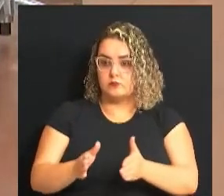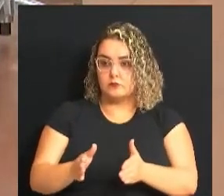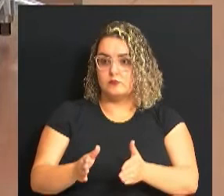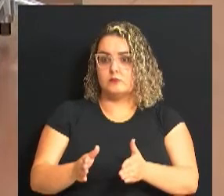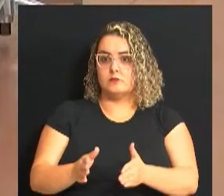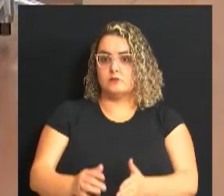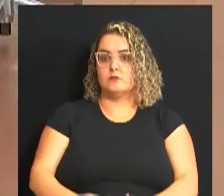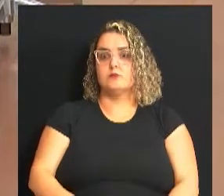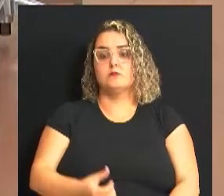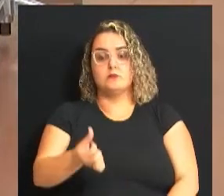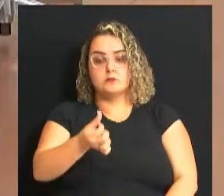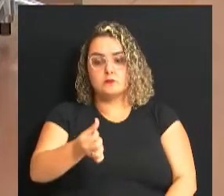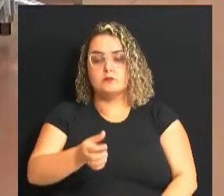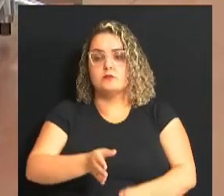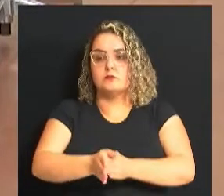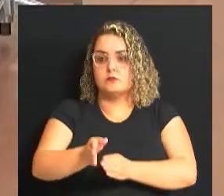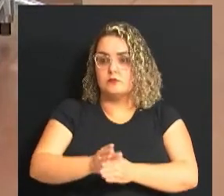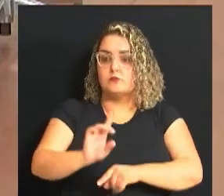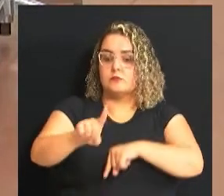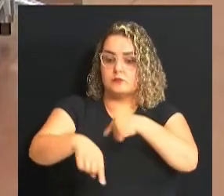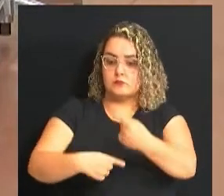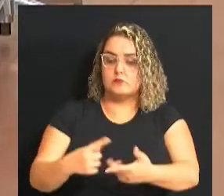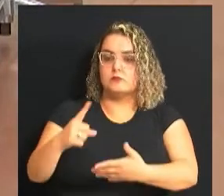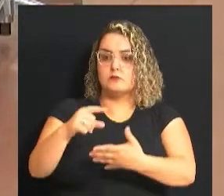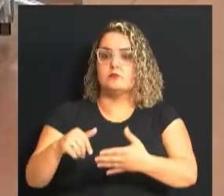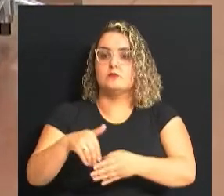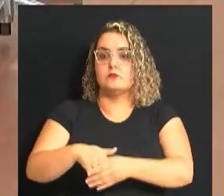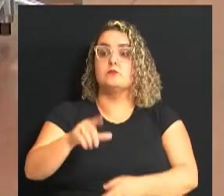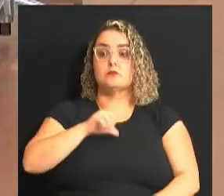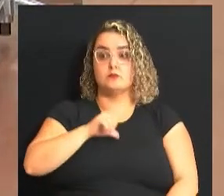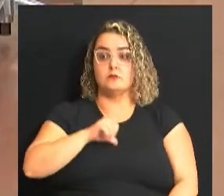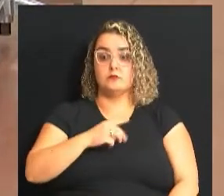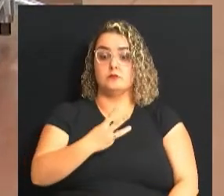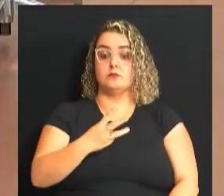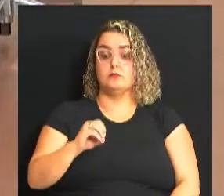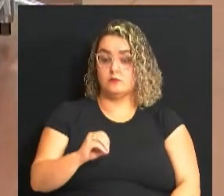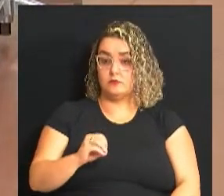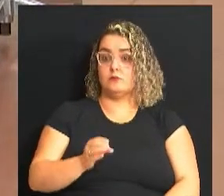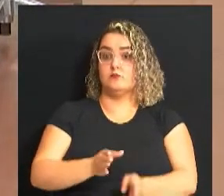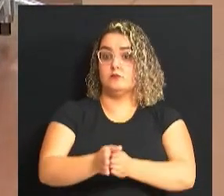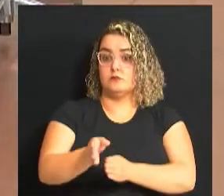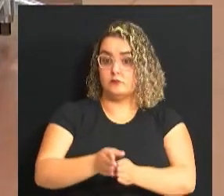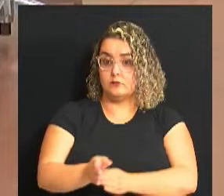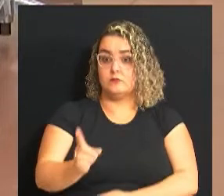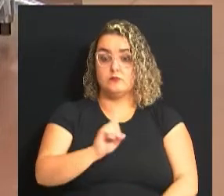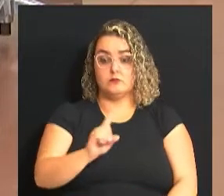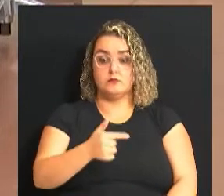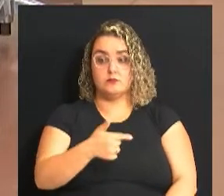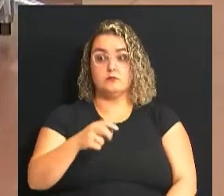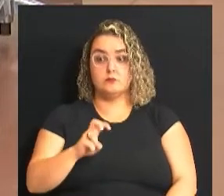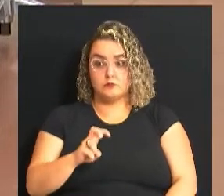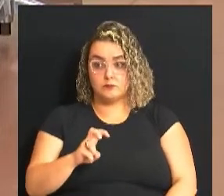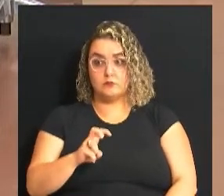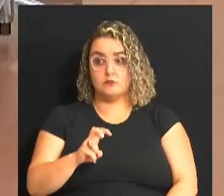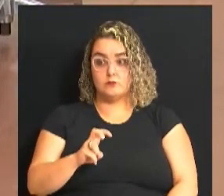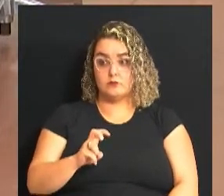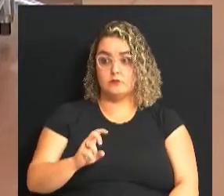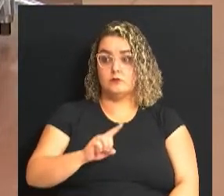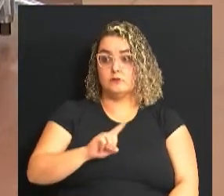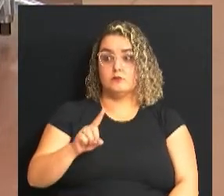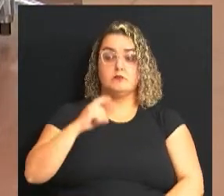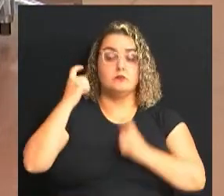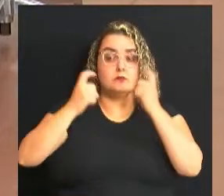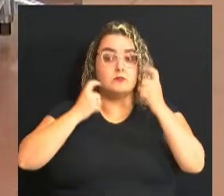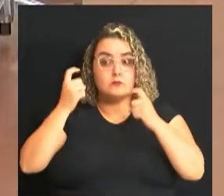sexto conselho, para que na próxima eleição nós tenhamos a eleição para 30 conselheiros e não 25. E não tenhamos também que nos preocupar com